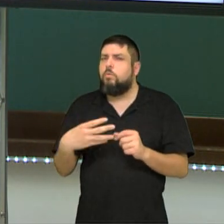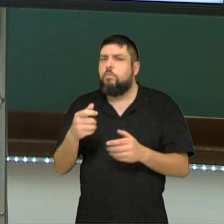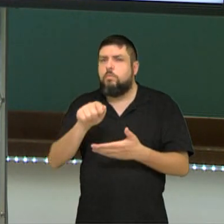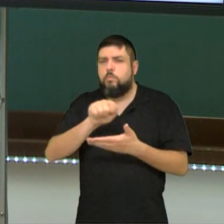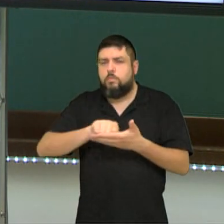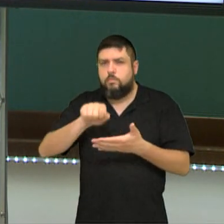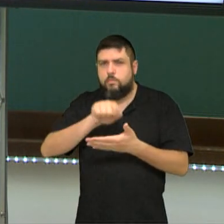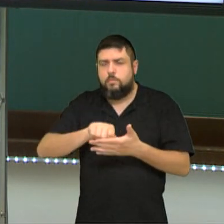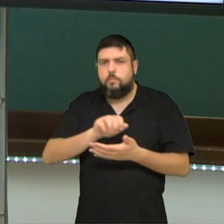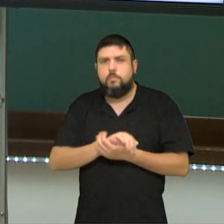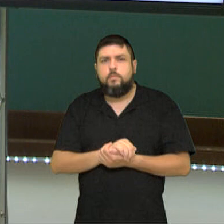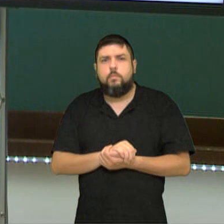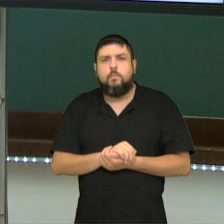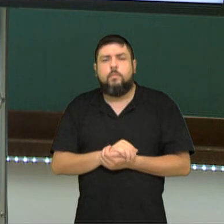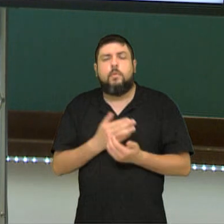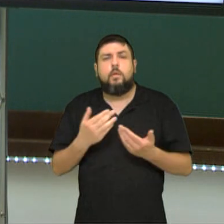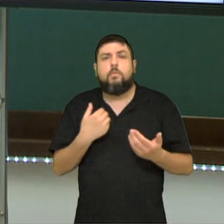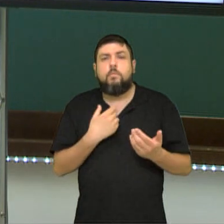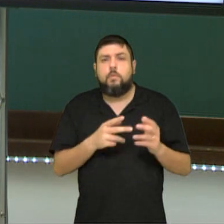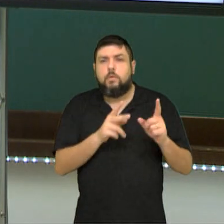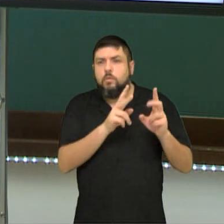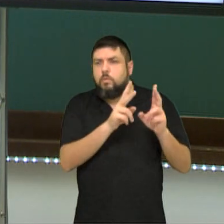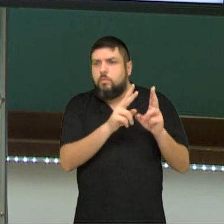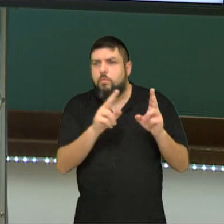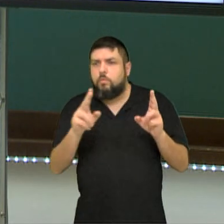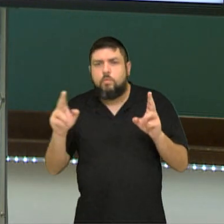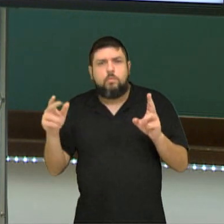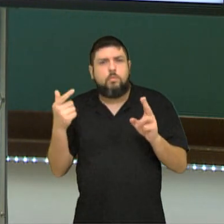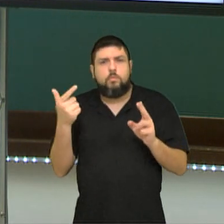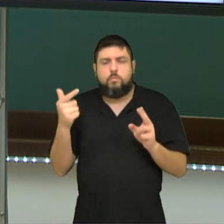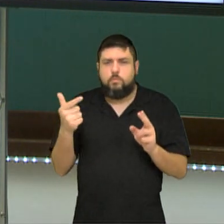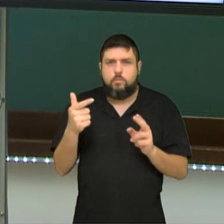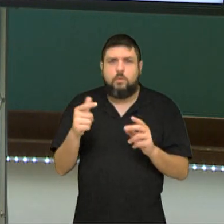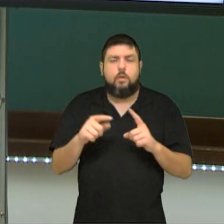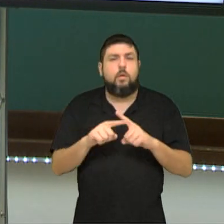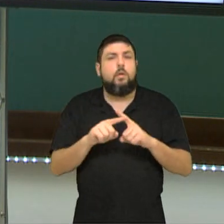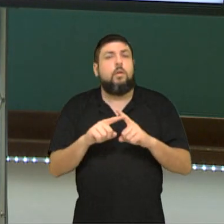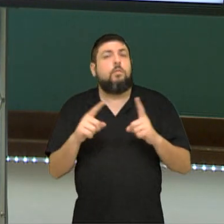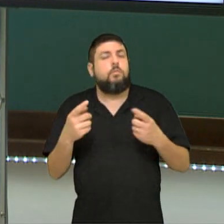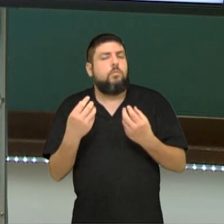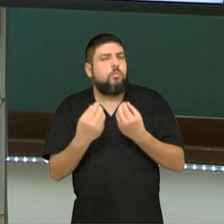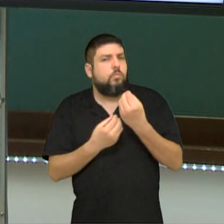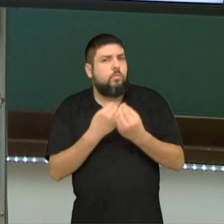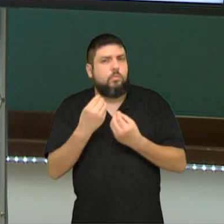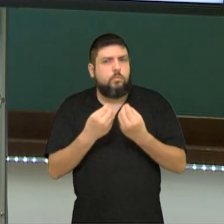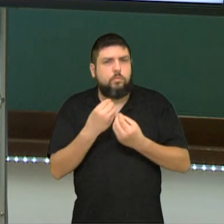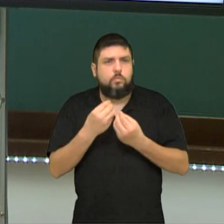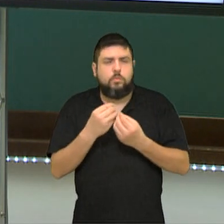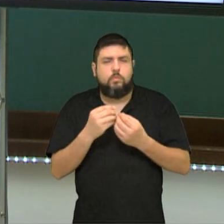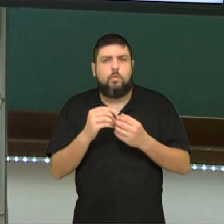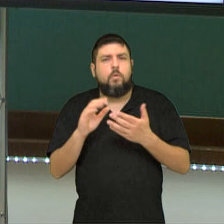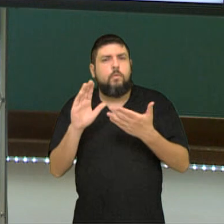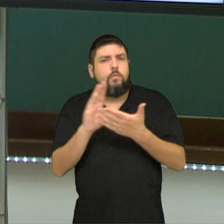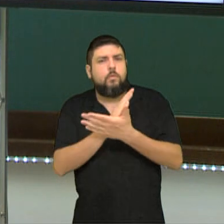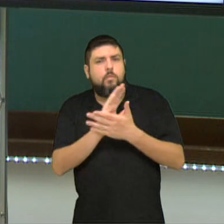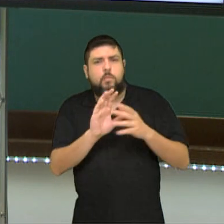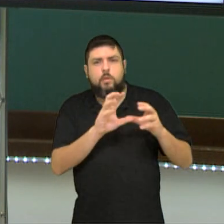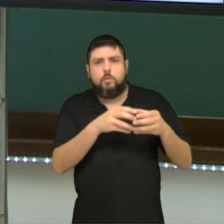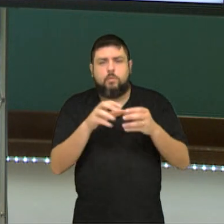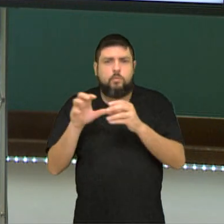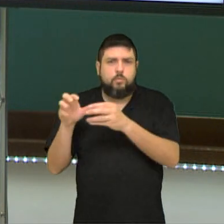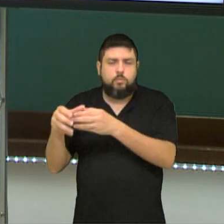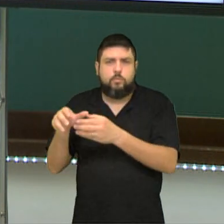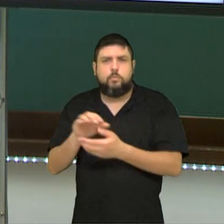Não há fator comum a todos os termos, então como vamos fatorar? Vamos fazer grupos. No primeiro